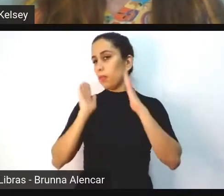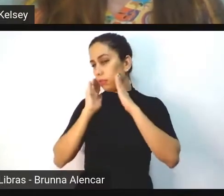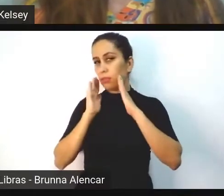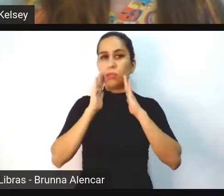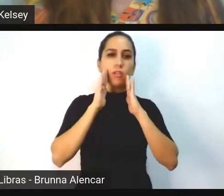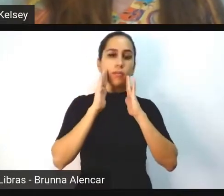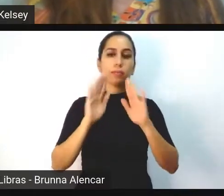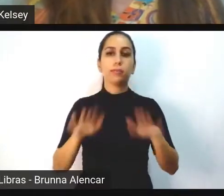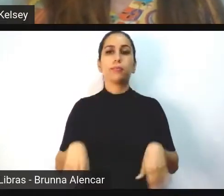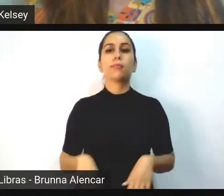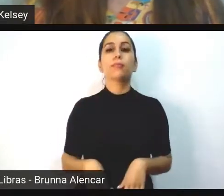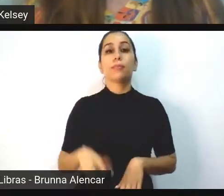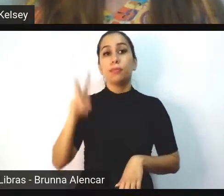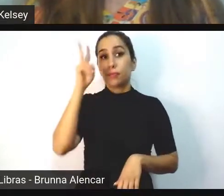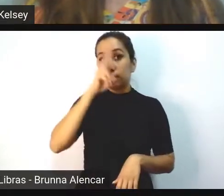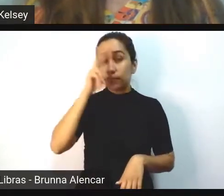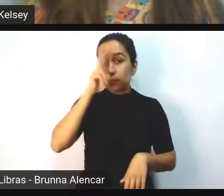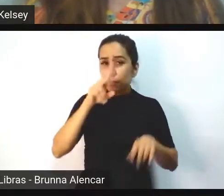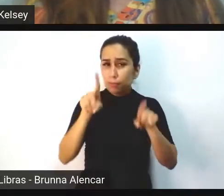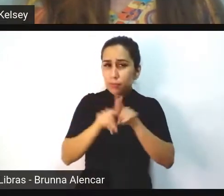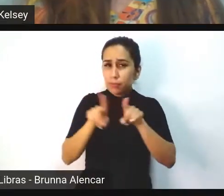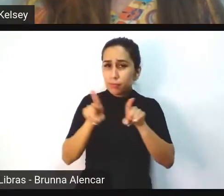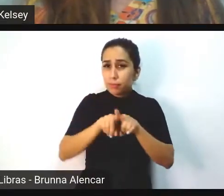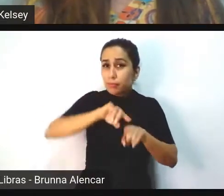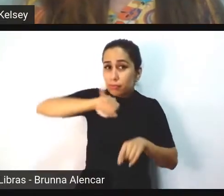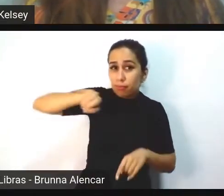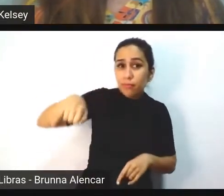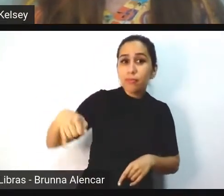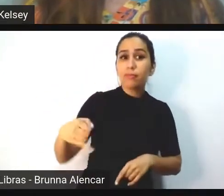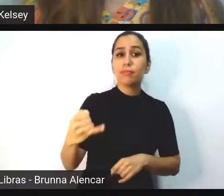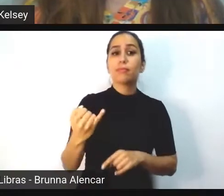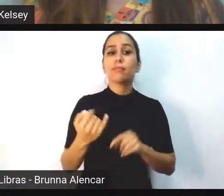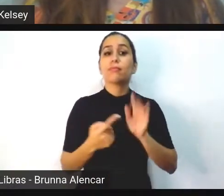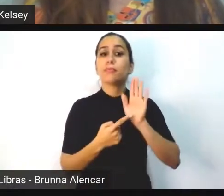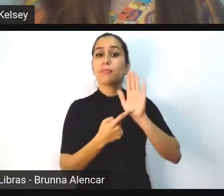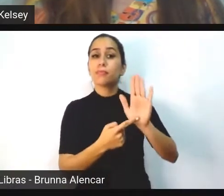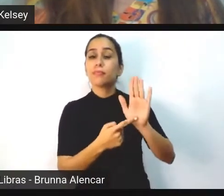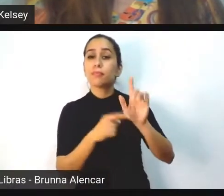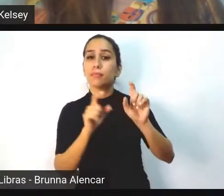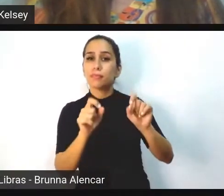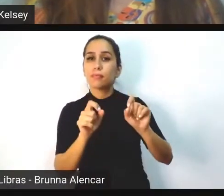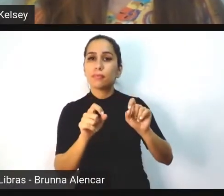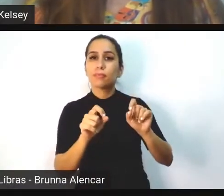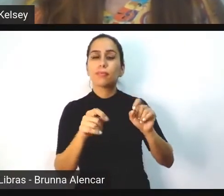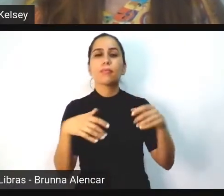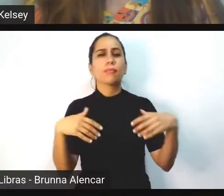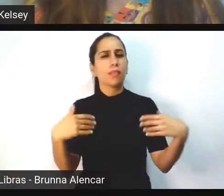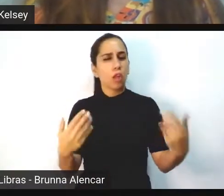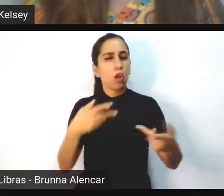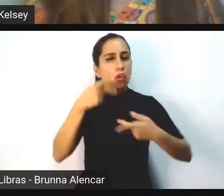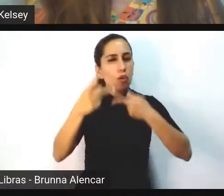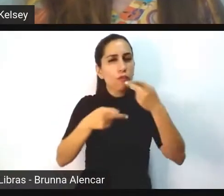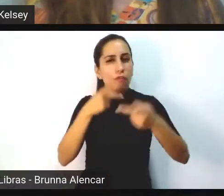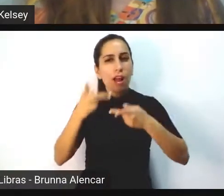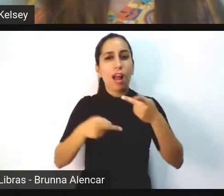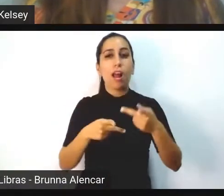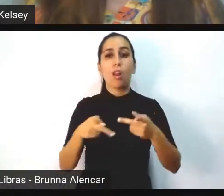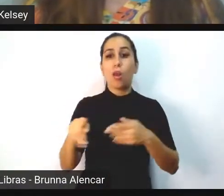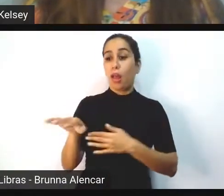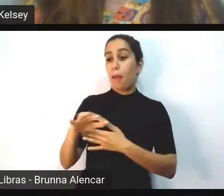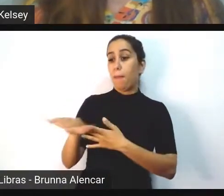E lembrando, aproveitando também para mostrar, quando eu falo de apoio de punhos, o mesmo serve para